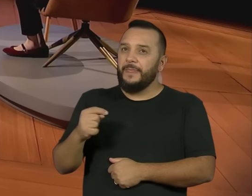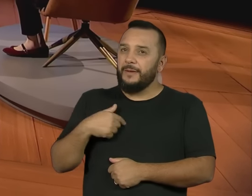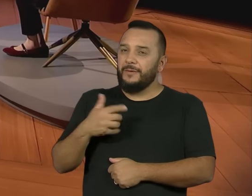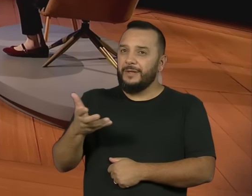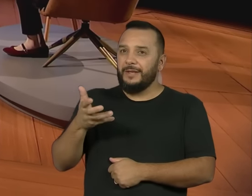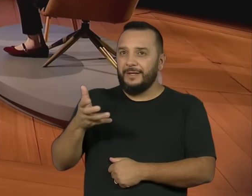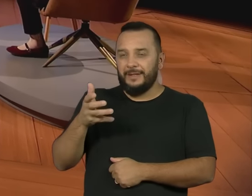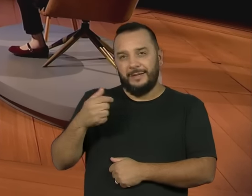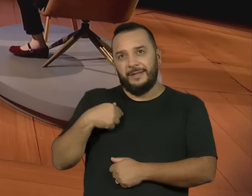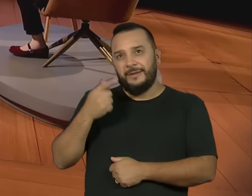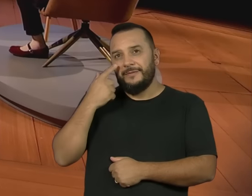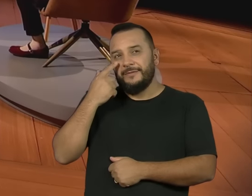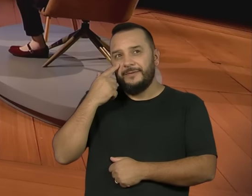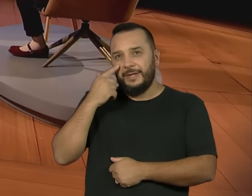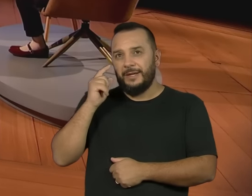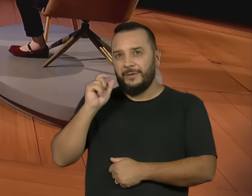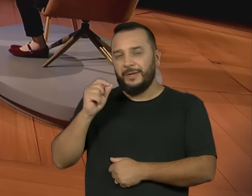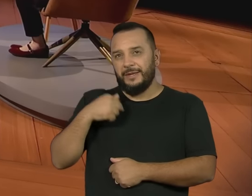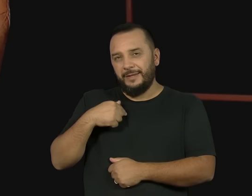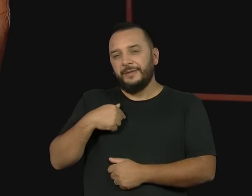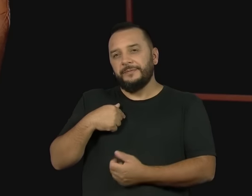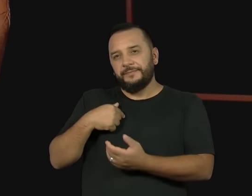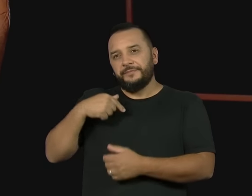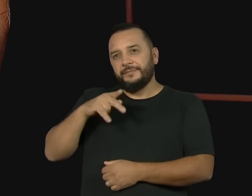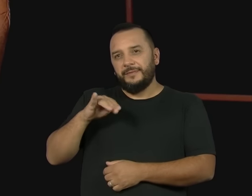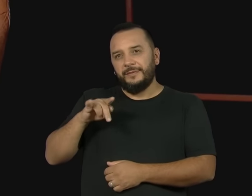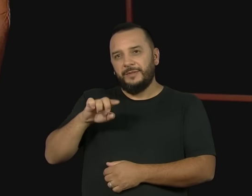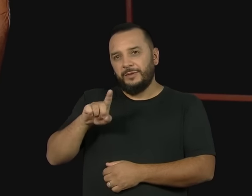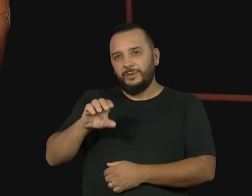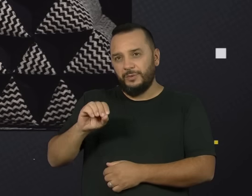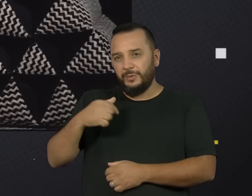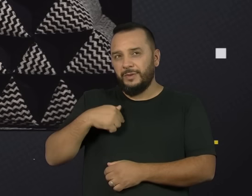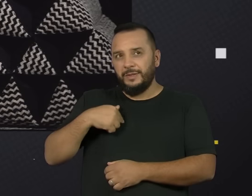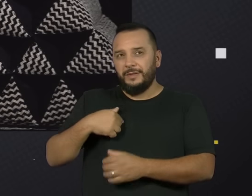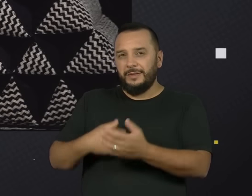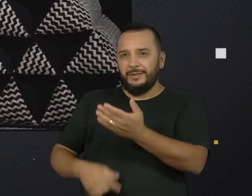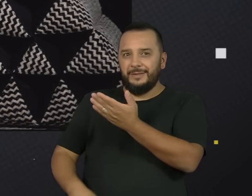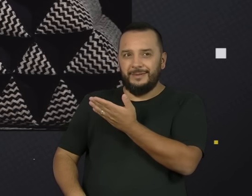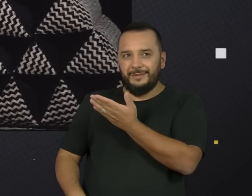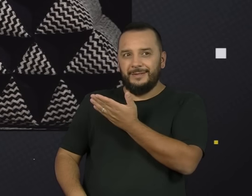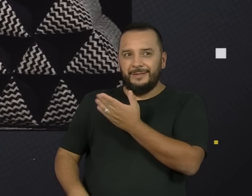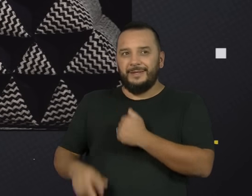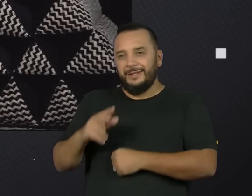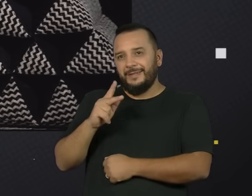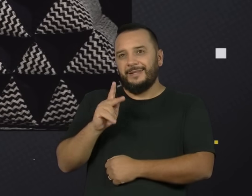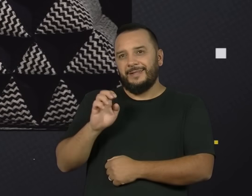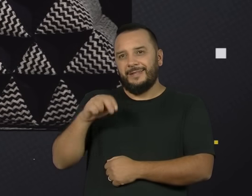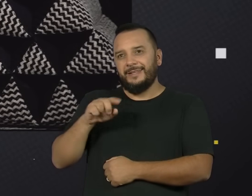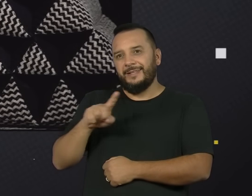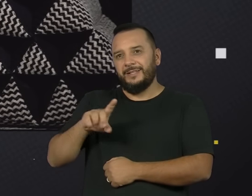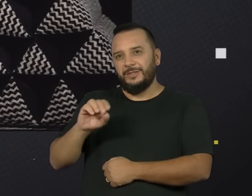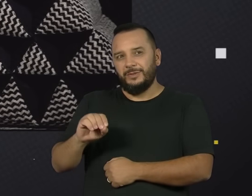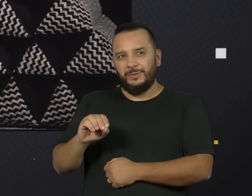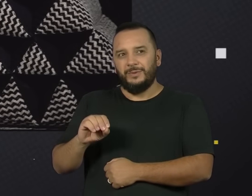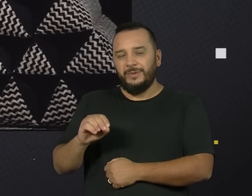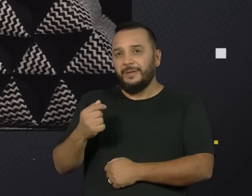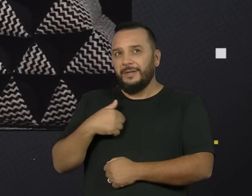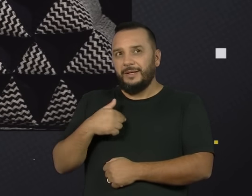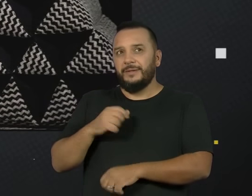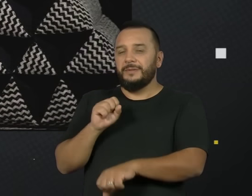o Kenzo. E o Kenzo desfilava, eles não queriam saber. Eu chegava na porta, ficava lá esperando, eles me